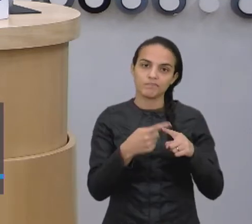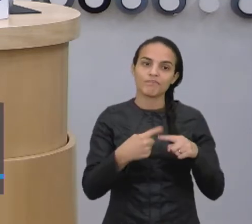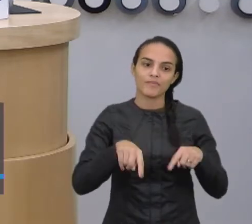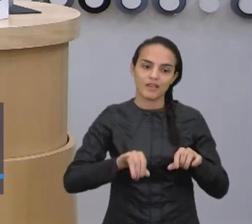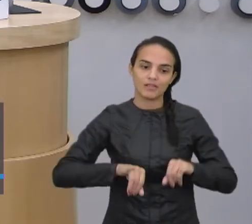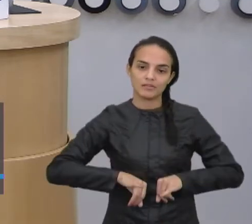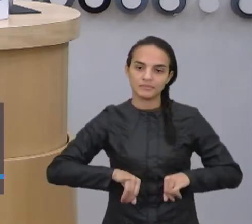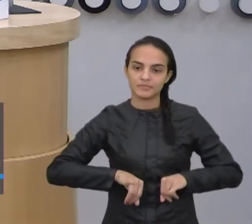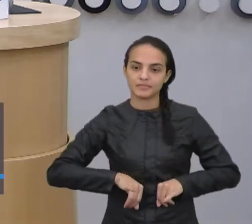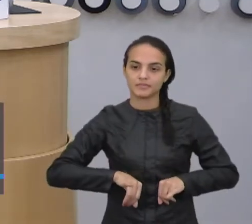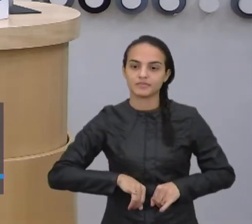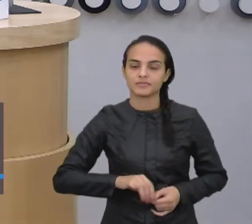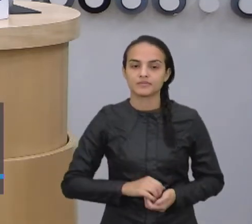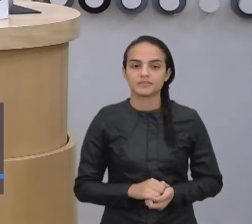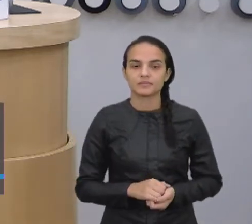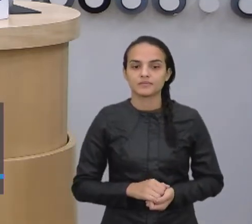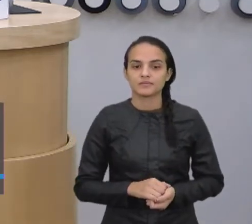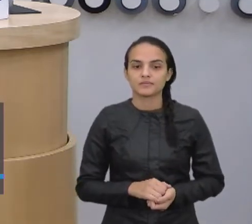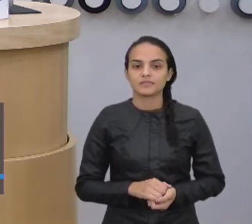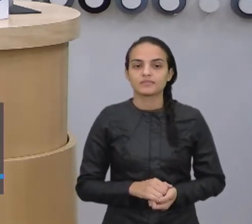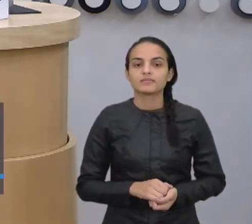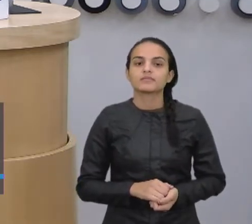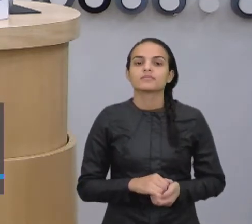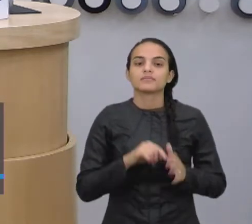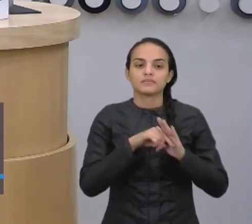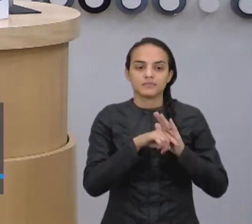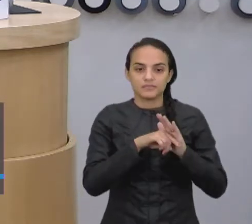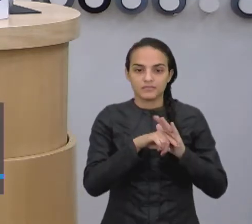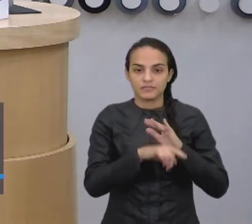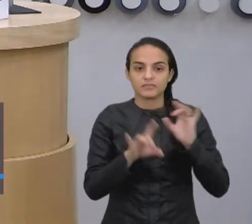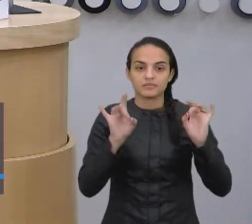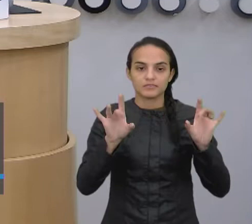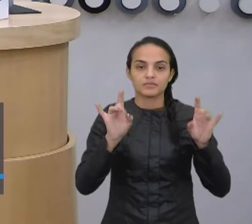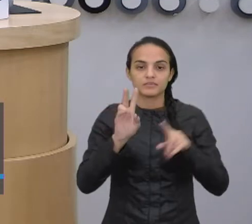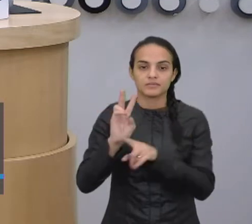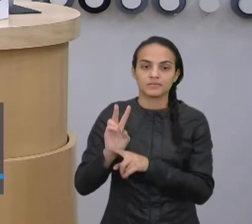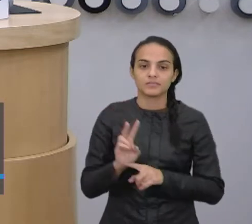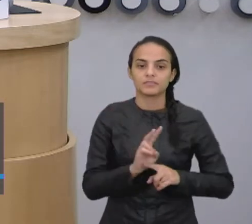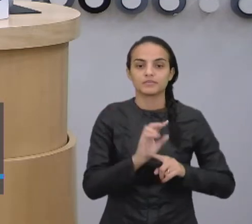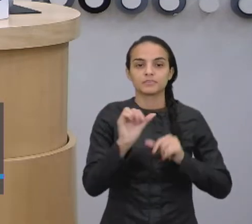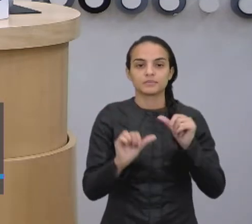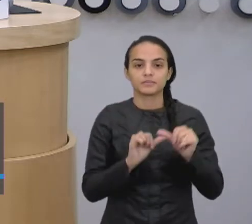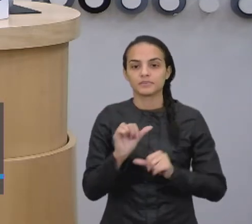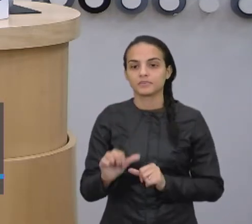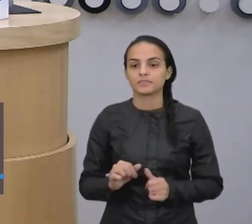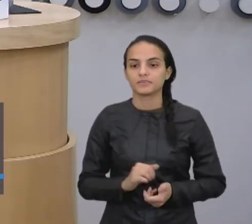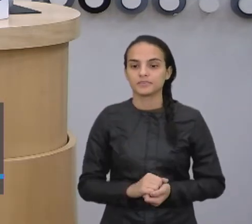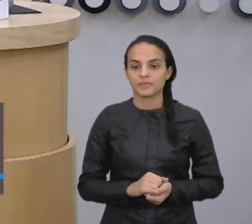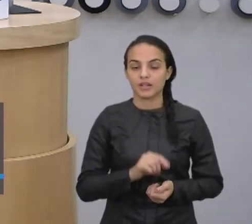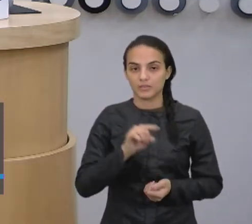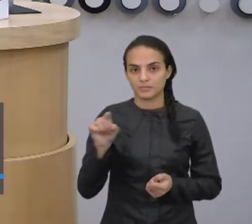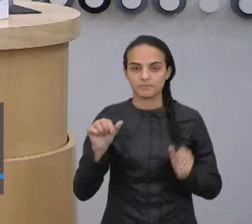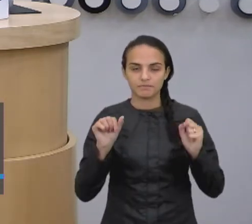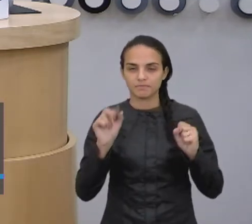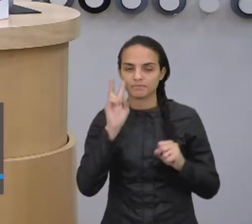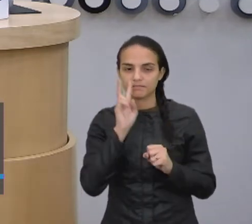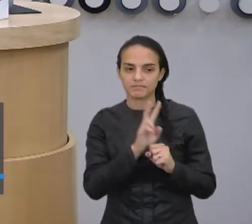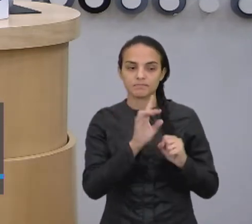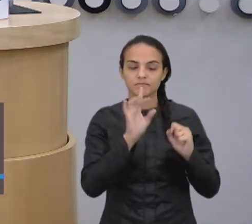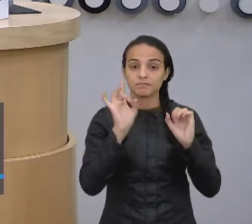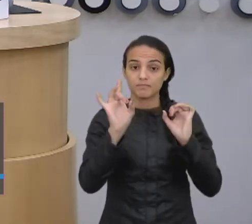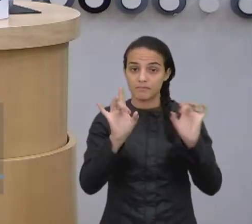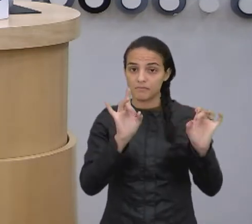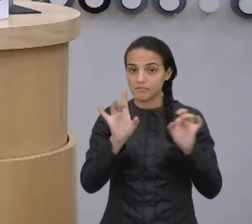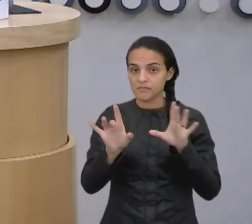tá? E zona especial de preservação e de transição. E aí, vocês podem ver que cada